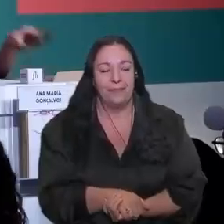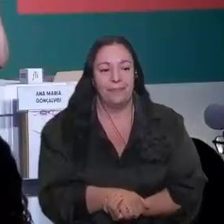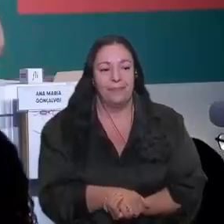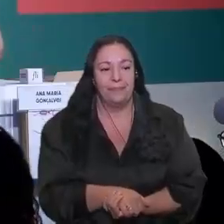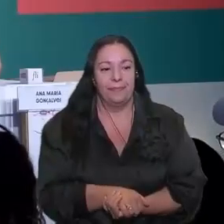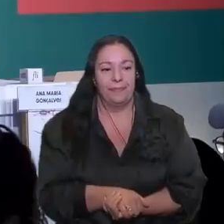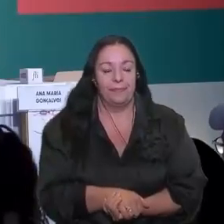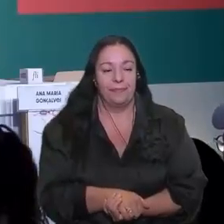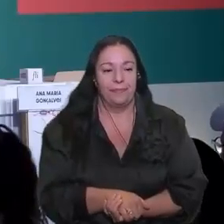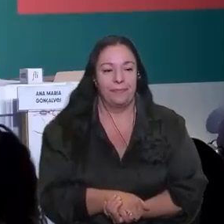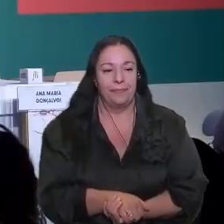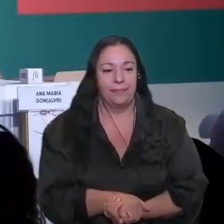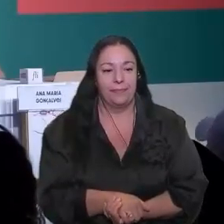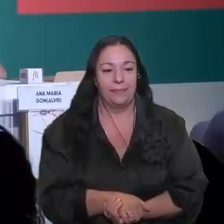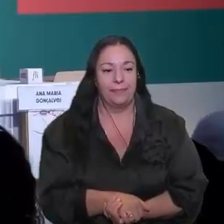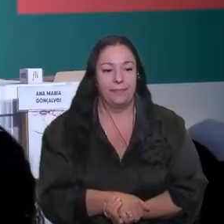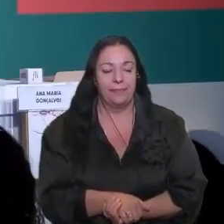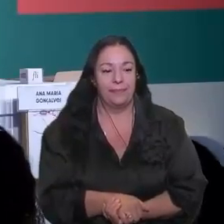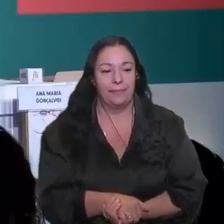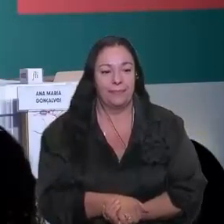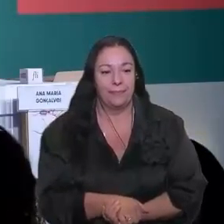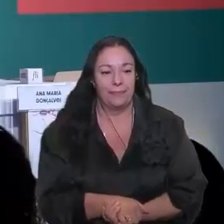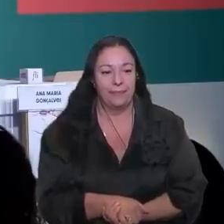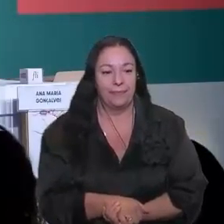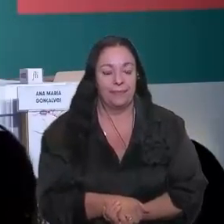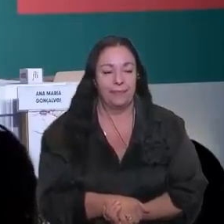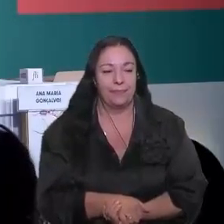Gente, eu queria que